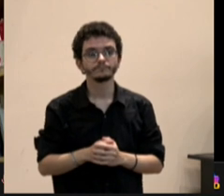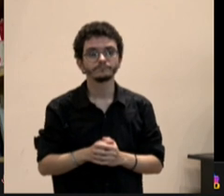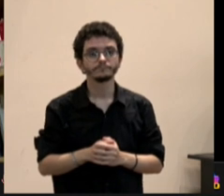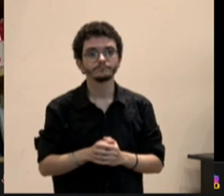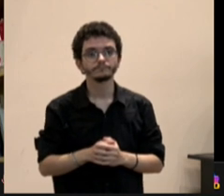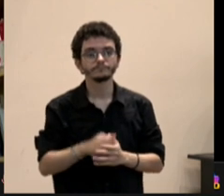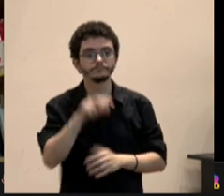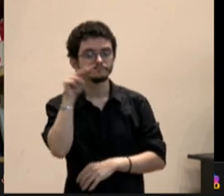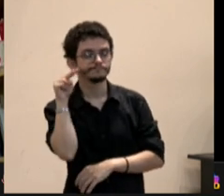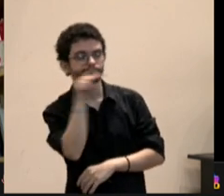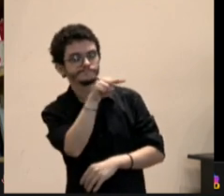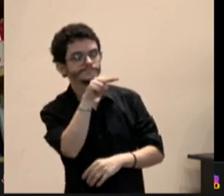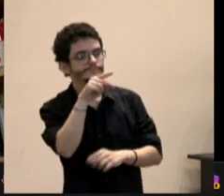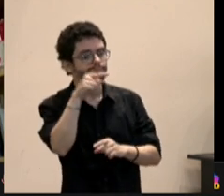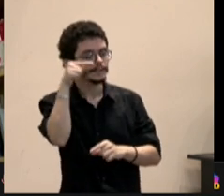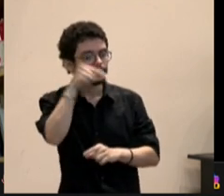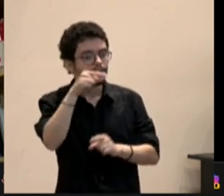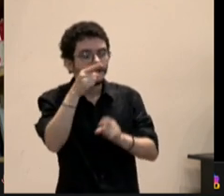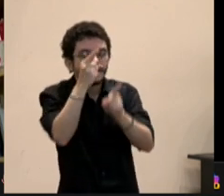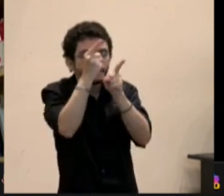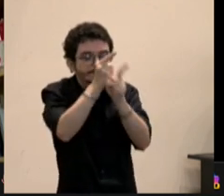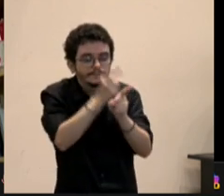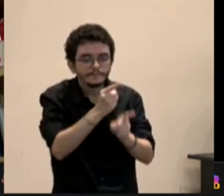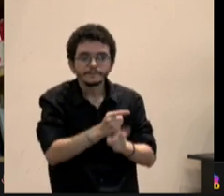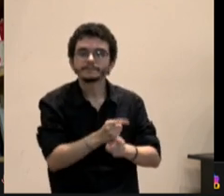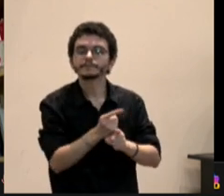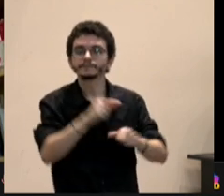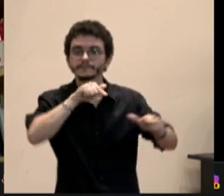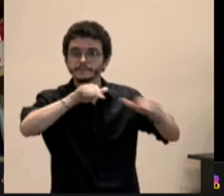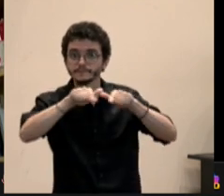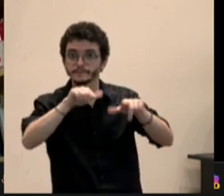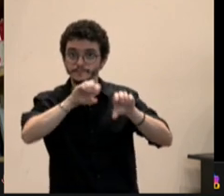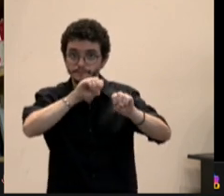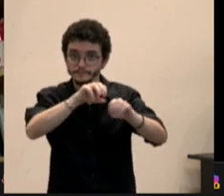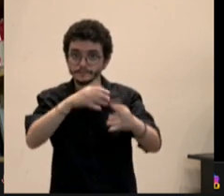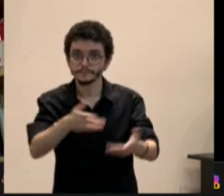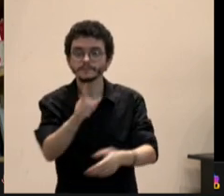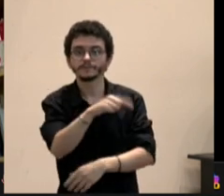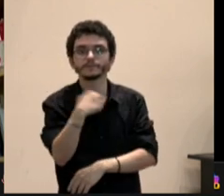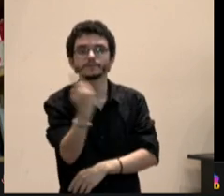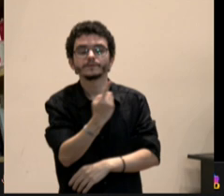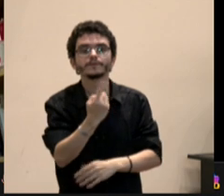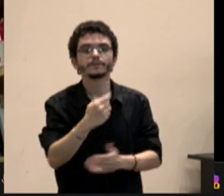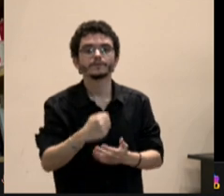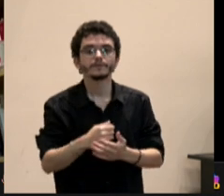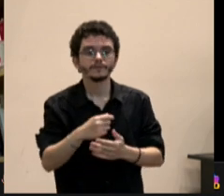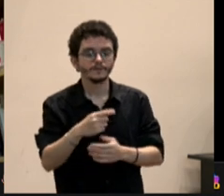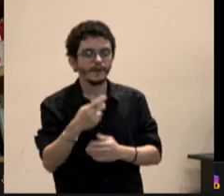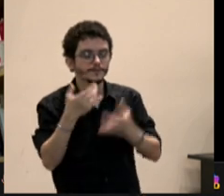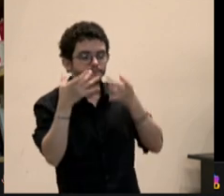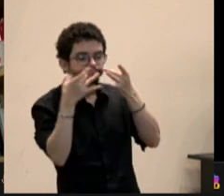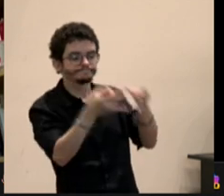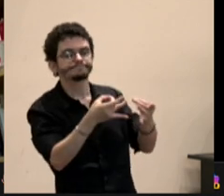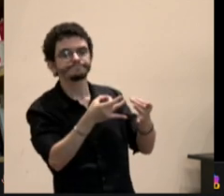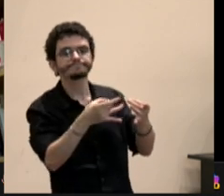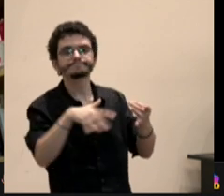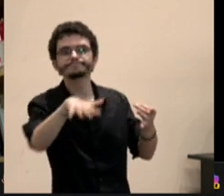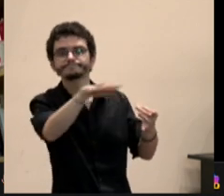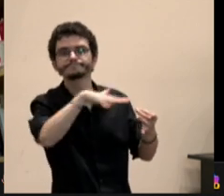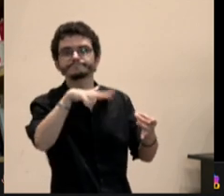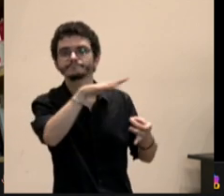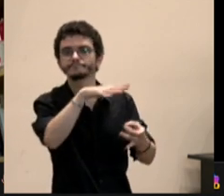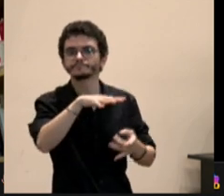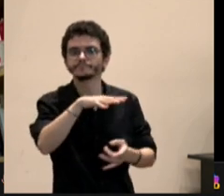esse diagnóstico com relação aos trabalhadores em educação, nós hoje estamos numa situação extremamente